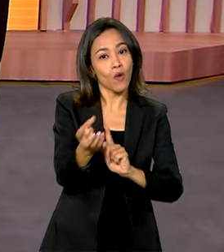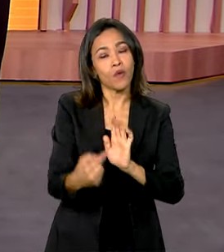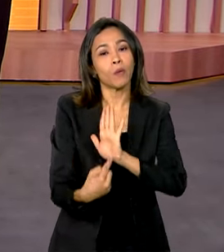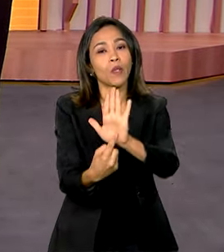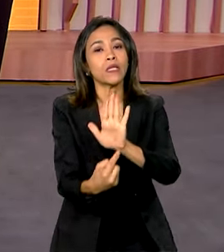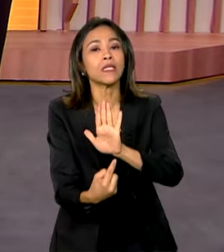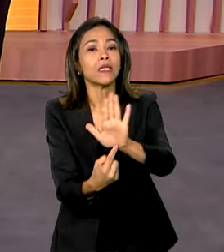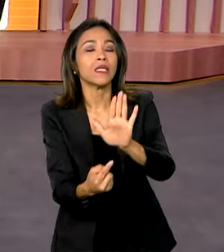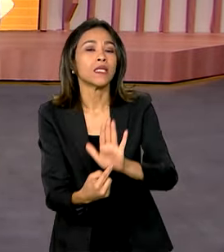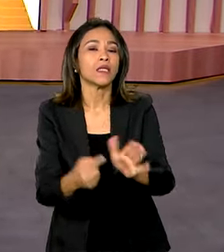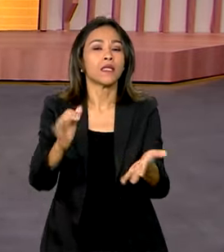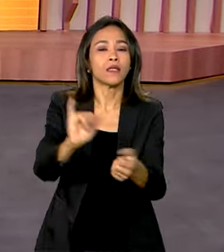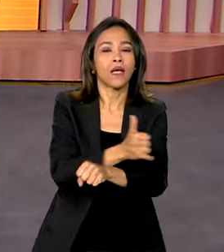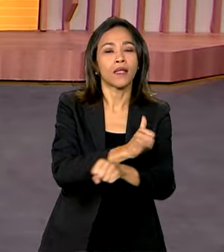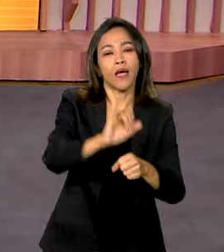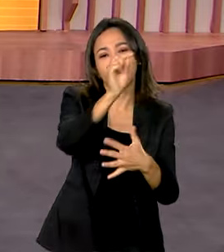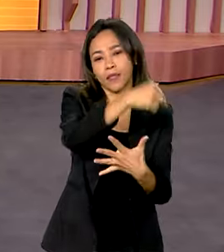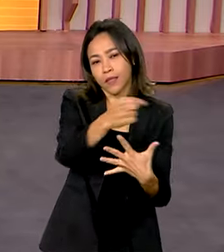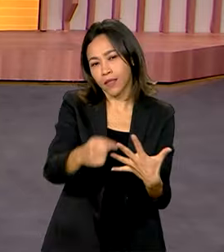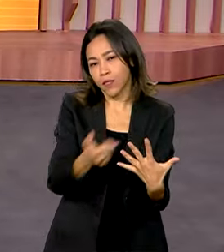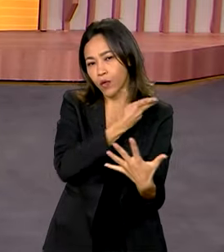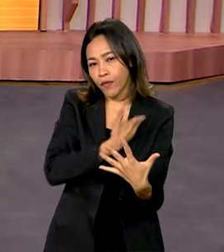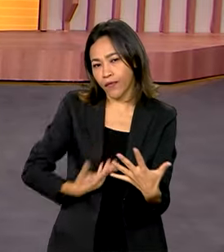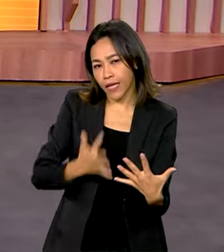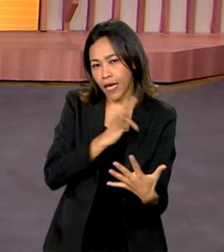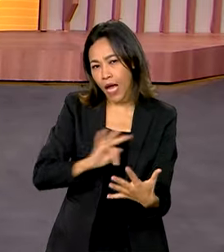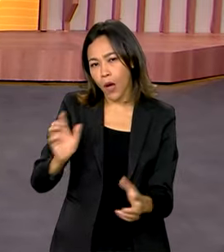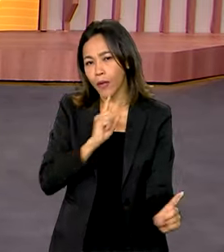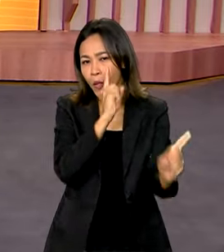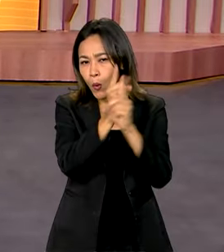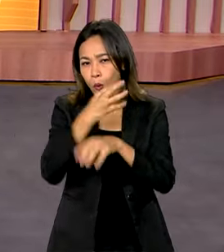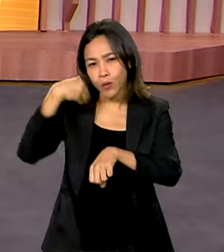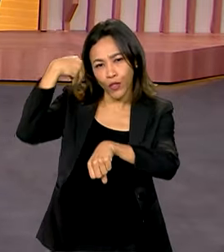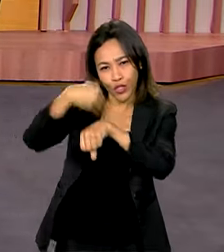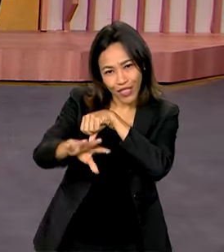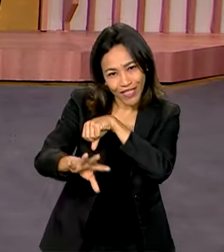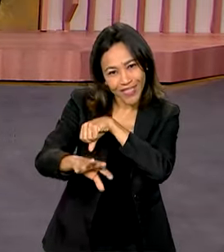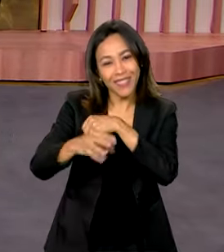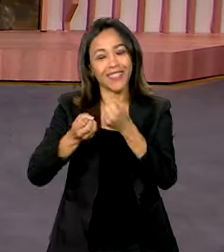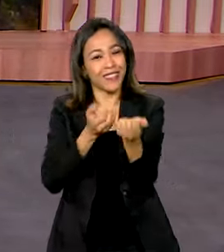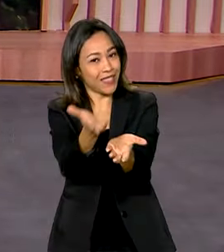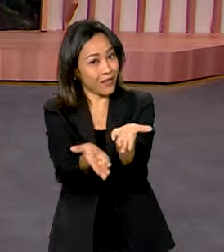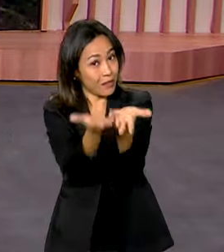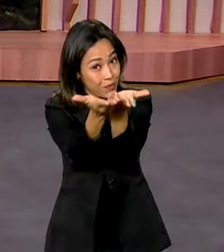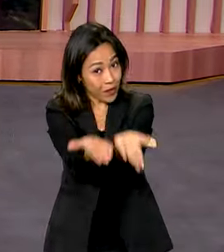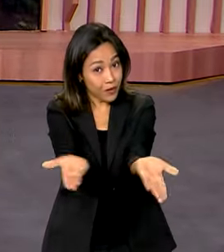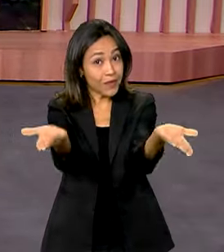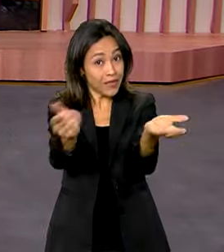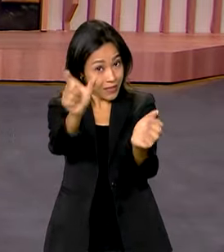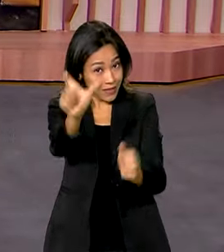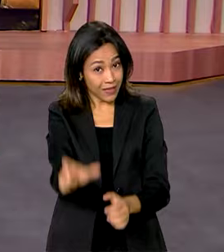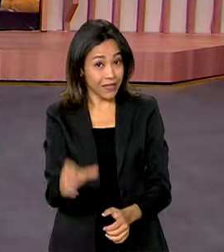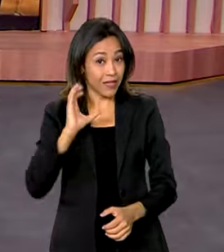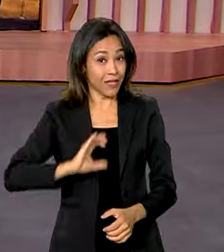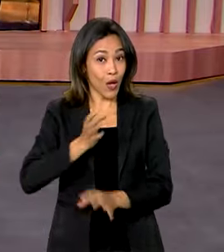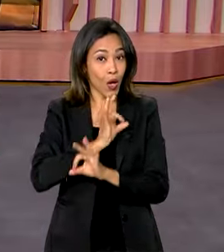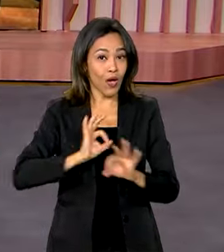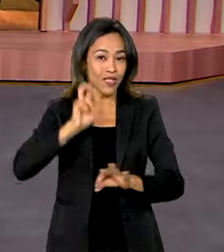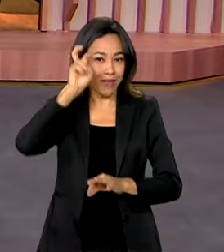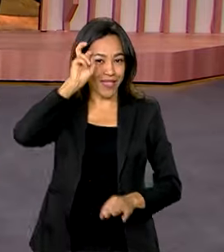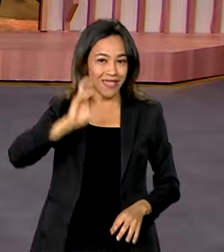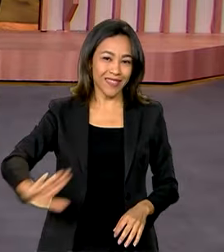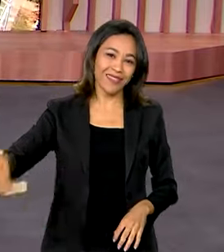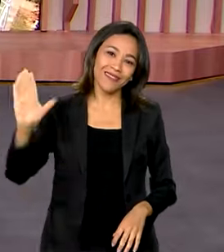mostrando todas as ações do governo federal, com eventos ao vivo, dicas e serviços para você, cidadão. Uma ótima quinta